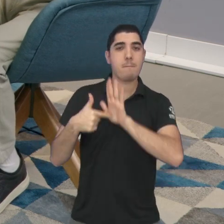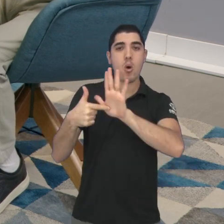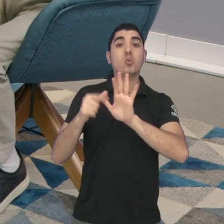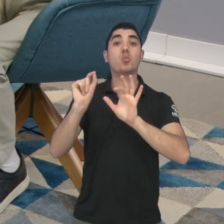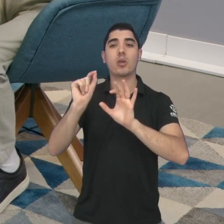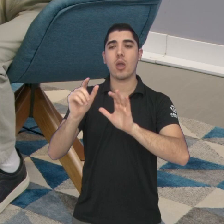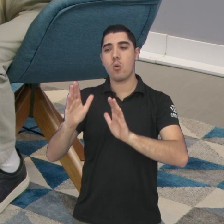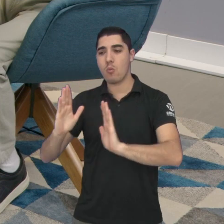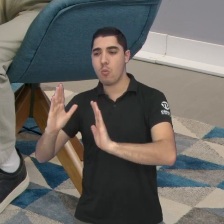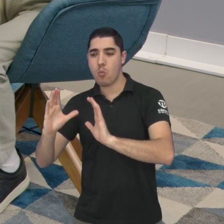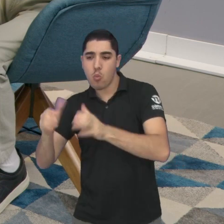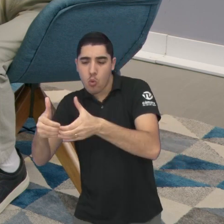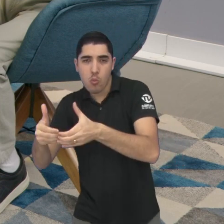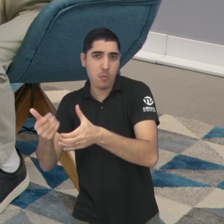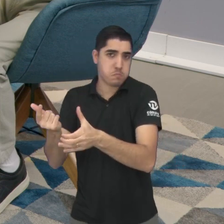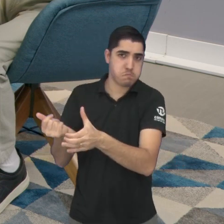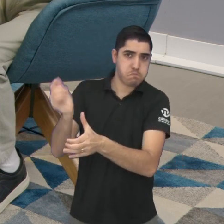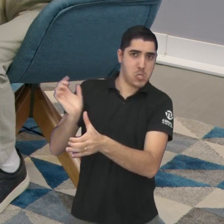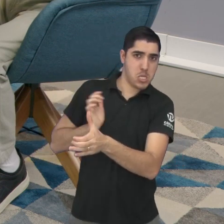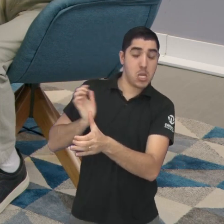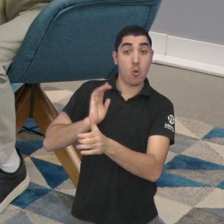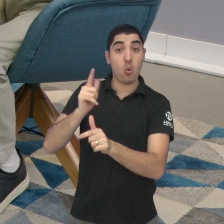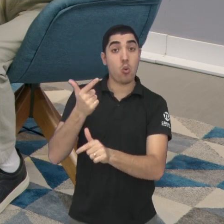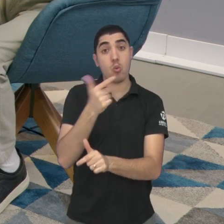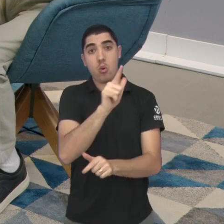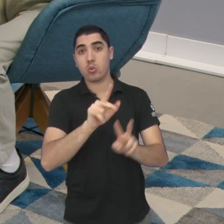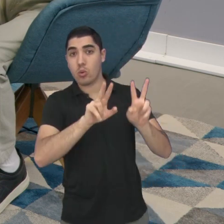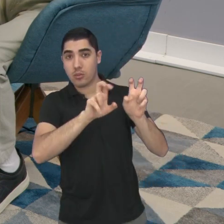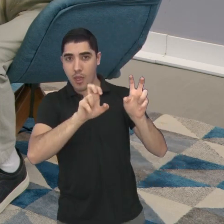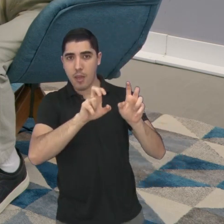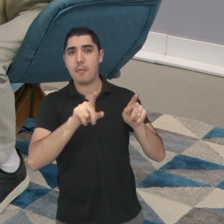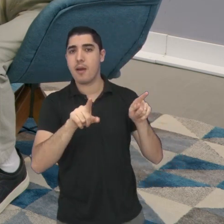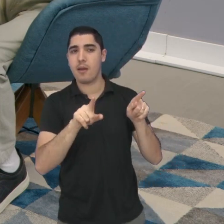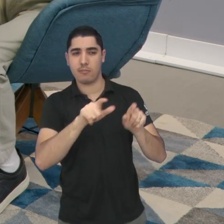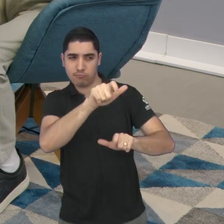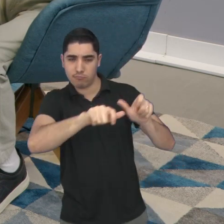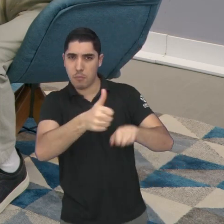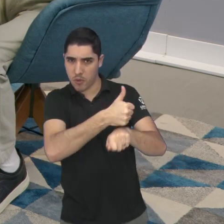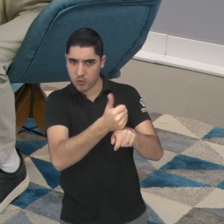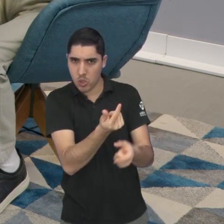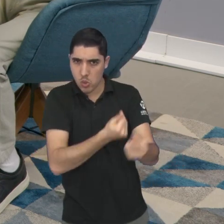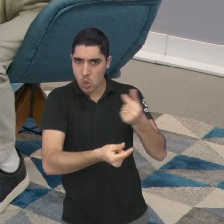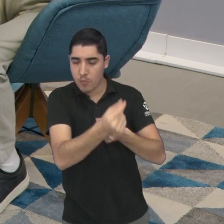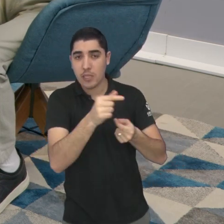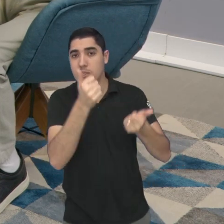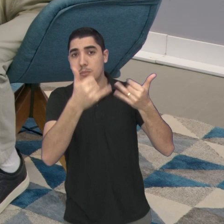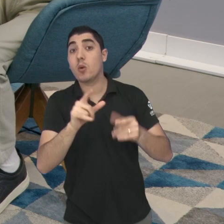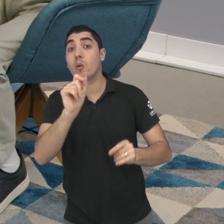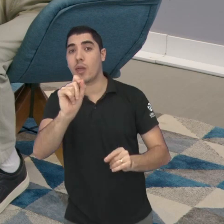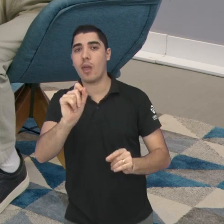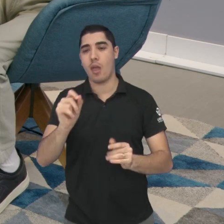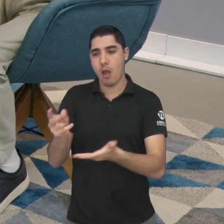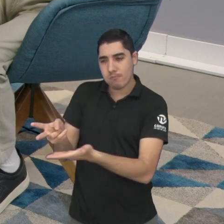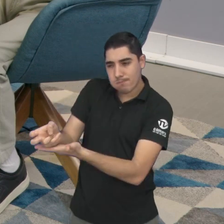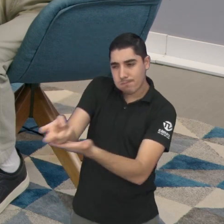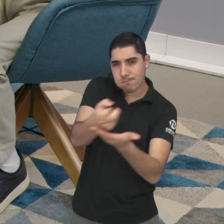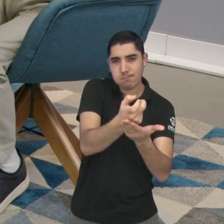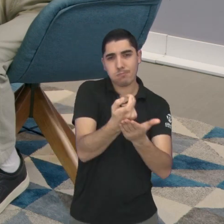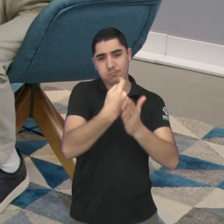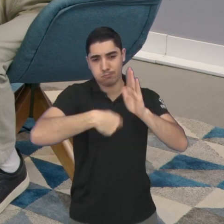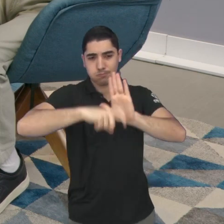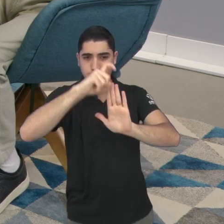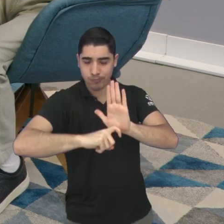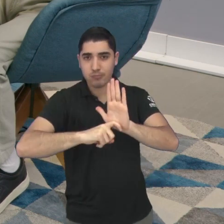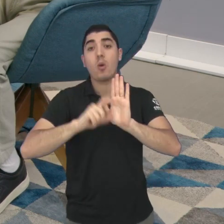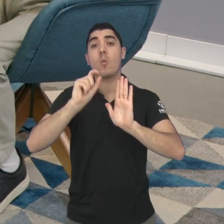população. Um assunto que é muito abordado também por uma parte de economistas é a questão da taxação de quem tem mais, né,